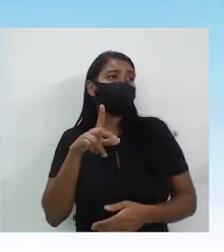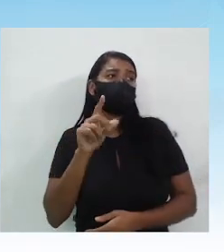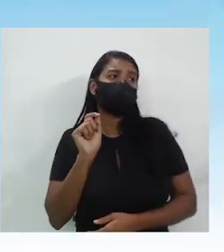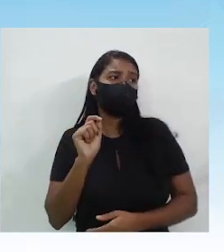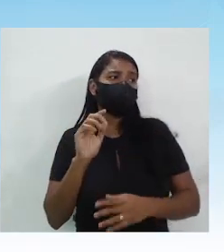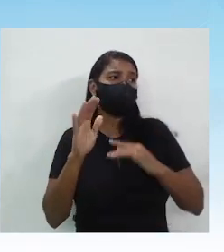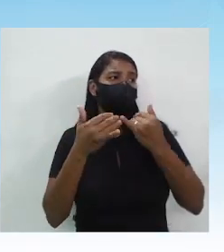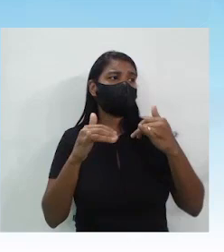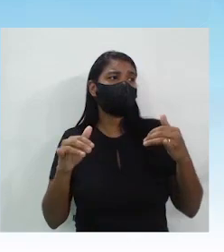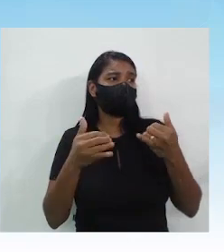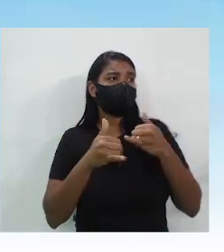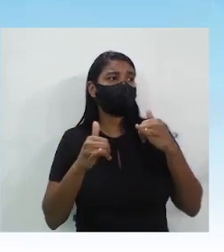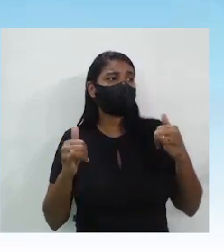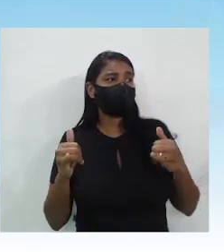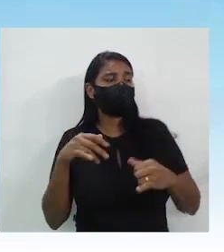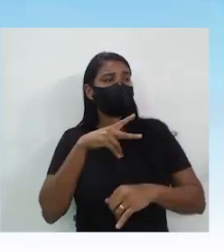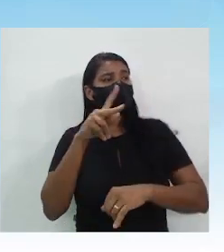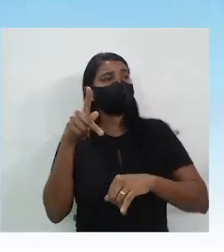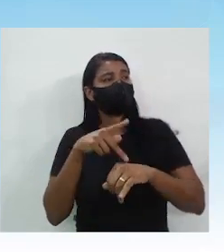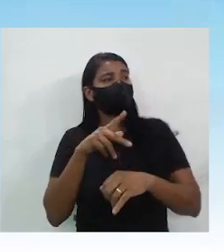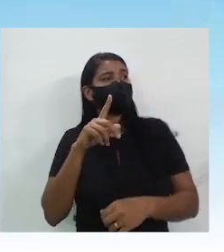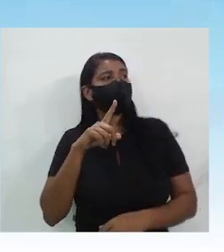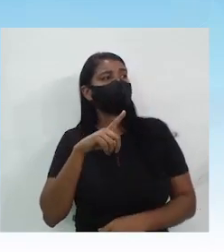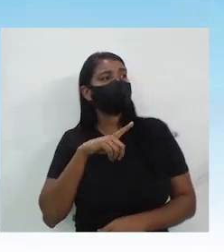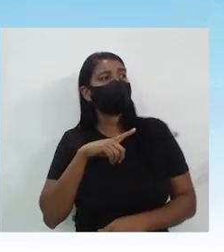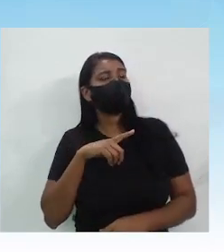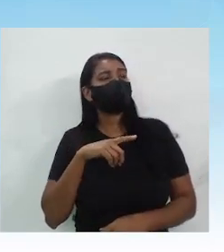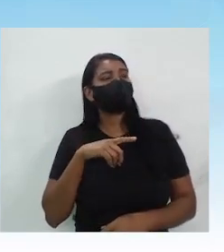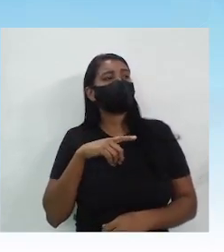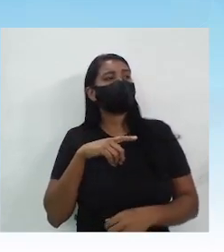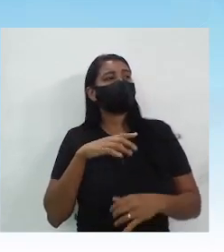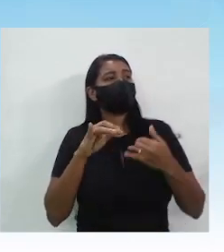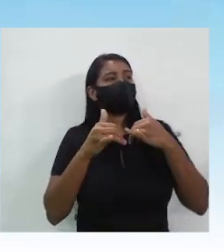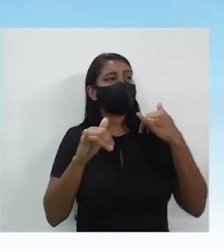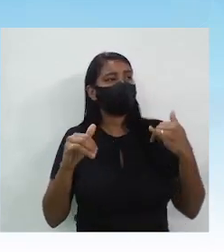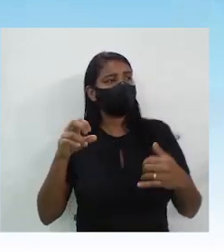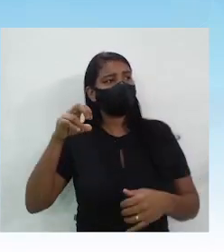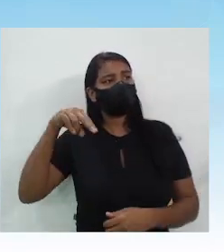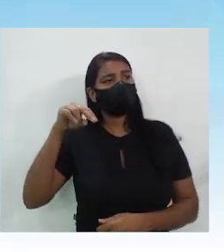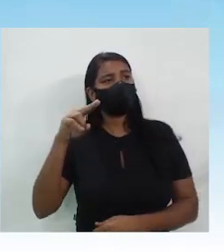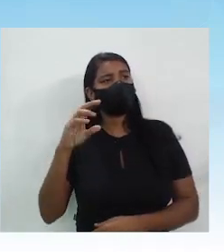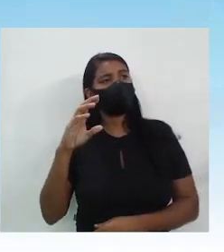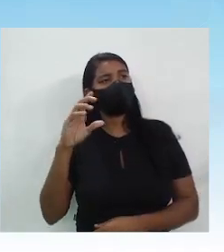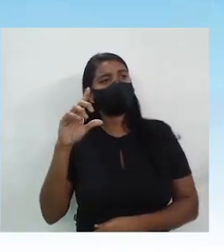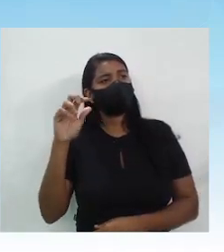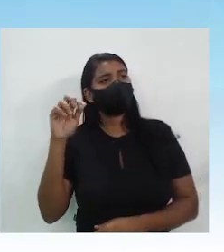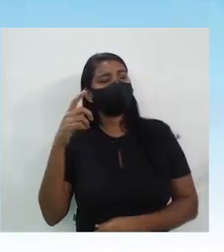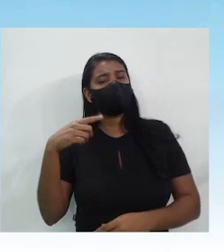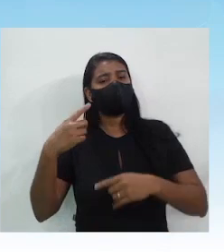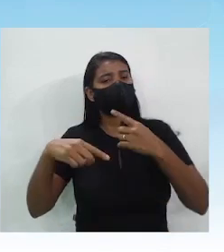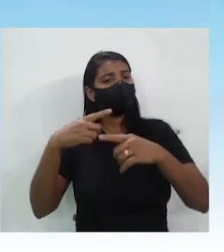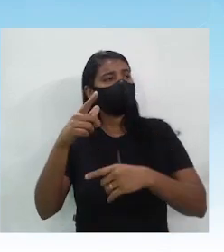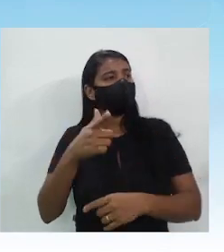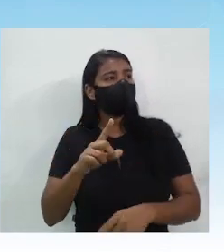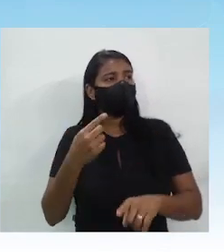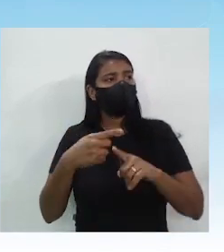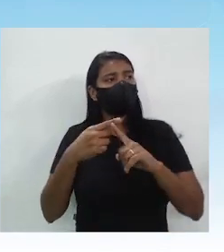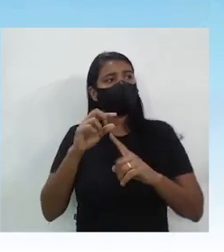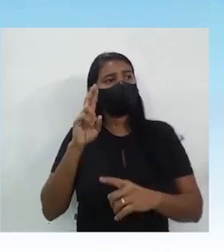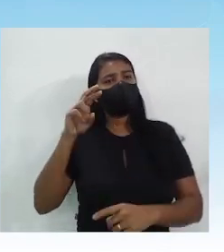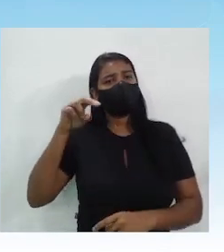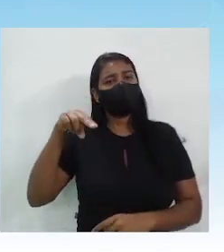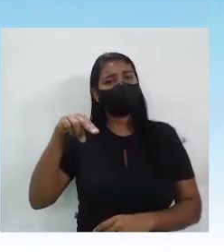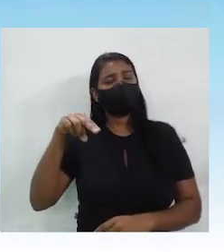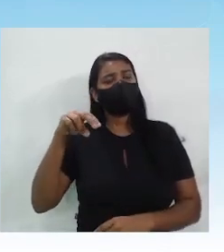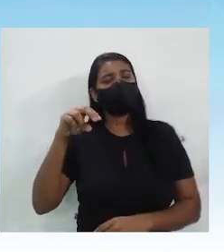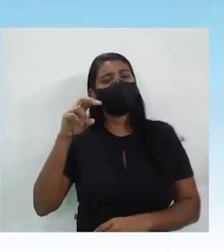outras opções de energia que temos no nosso país. A energia nuclear ela não é renovável, porque o